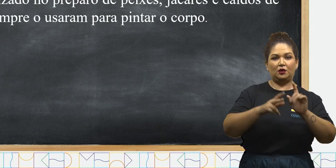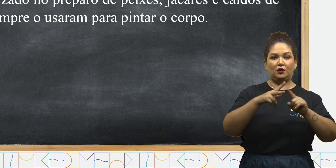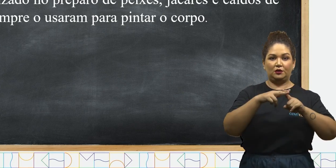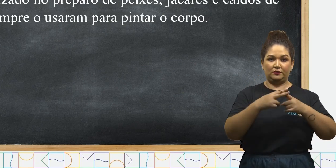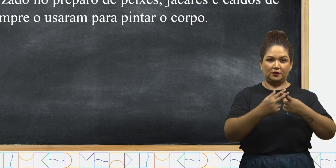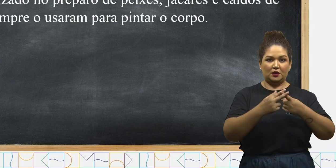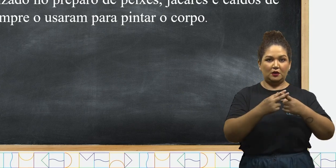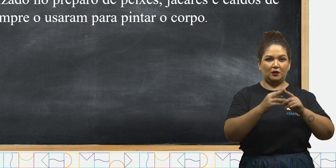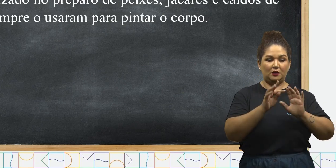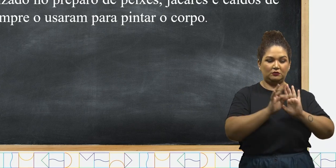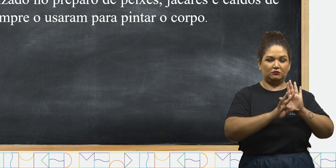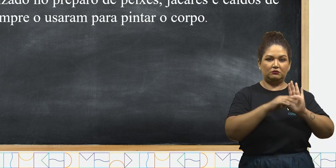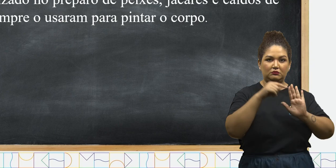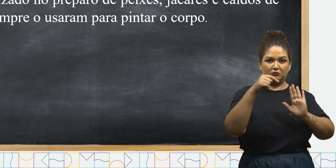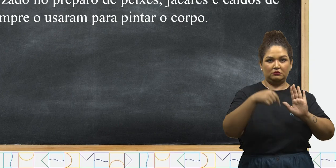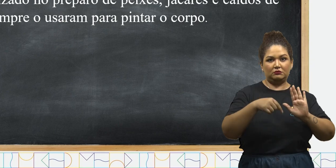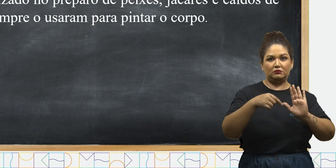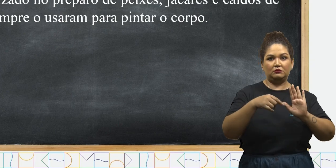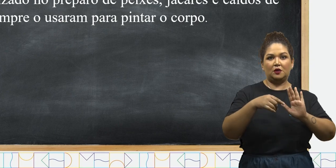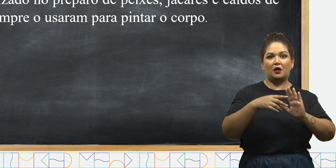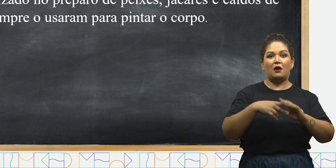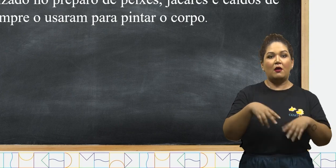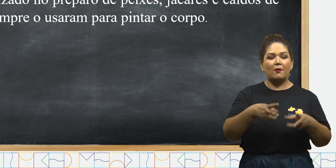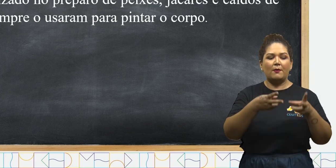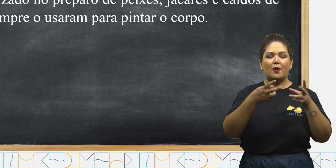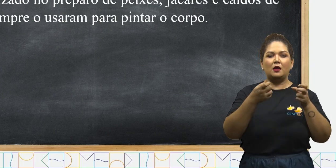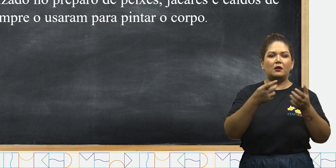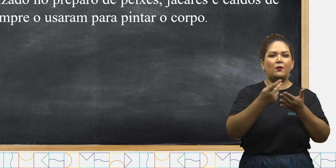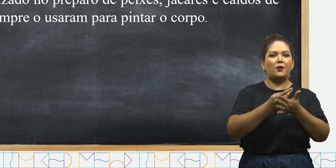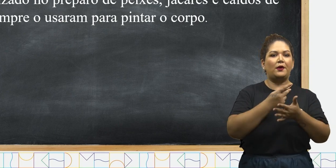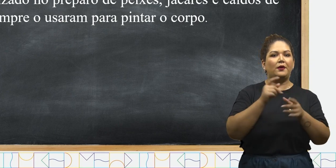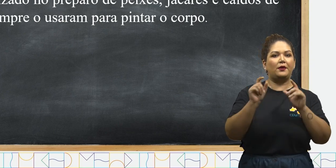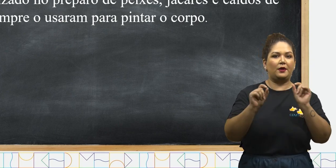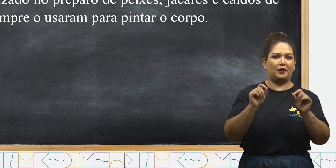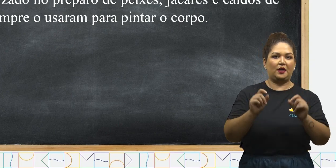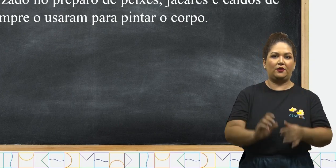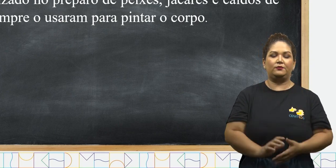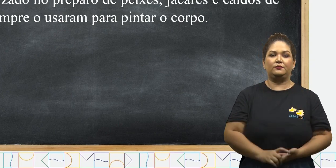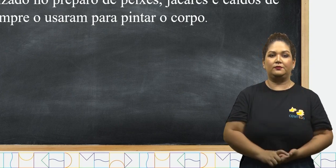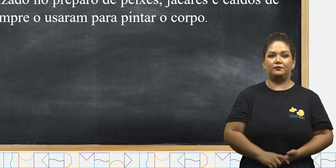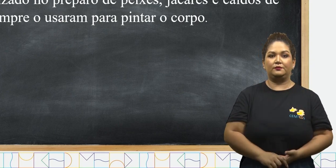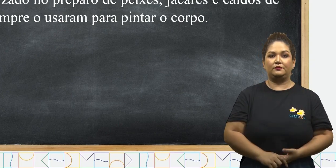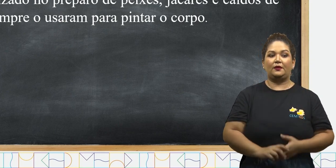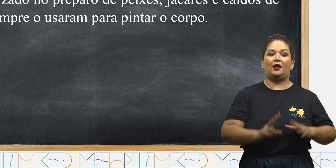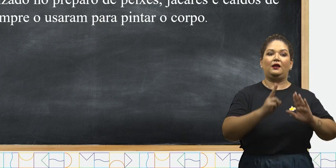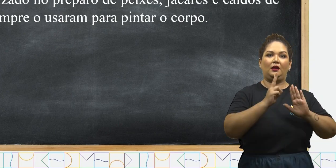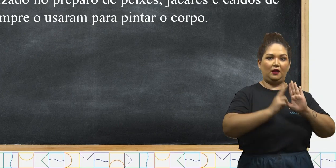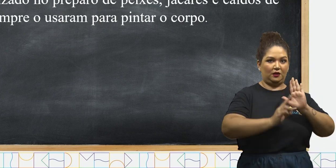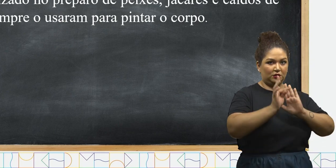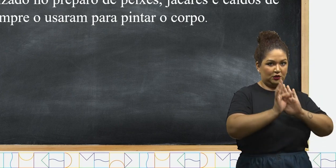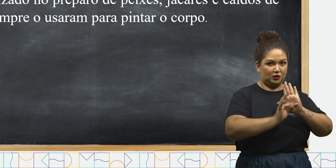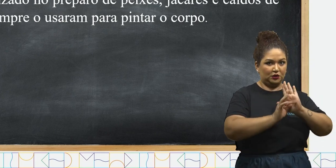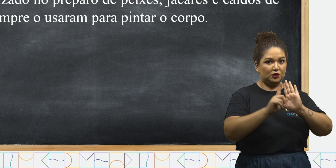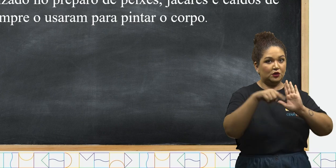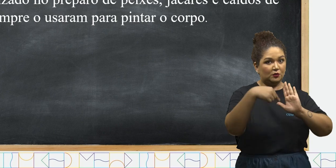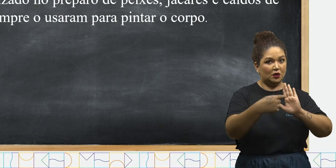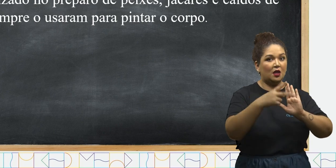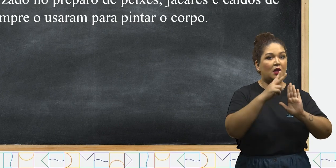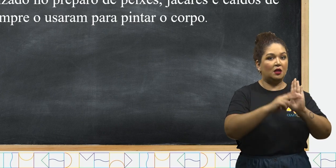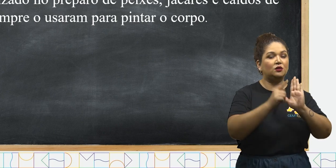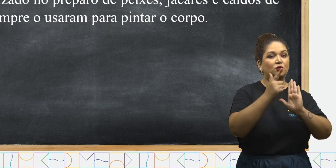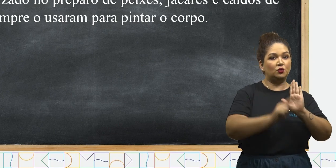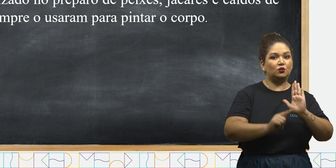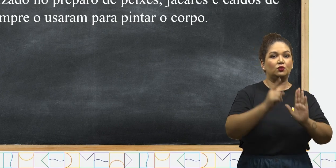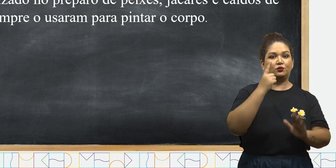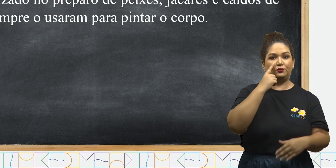do texto abaixo, verifique os erros. Vamos ler e reler o texto